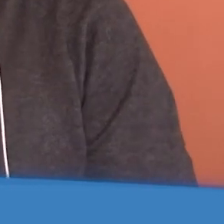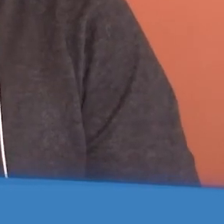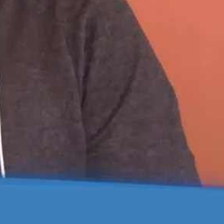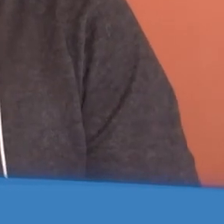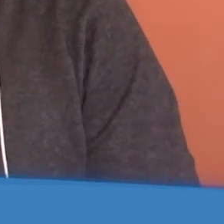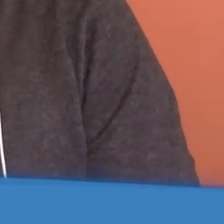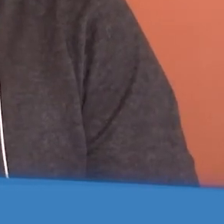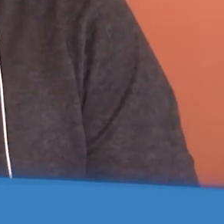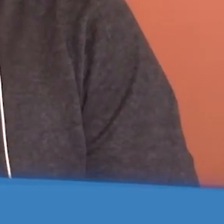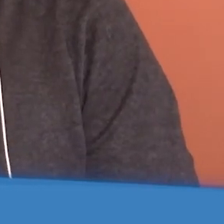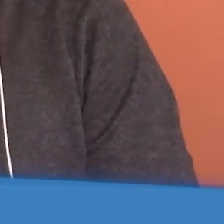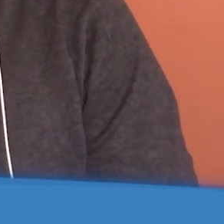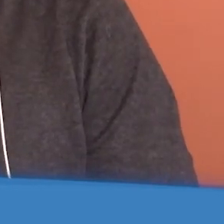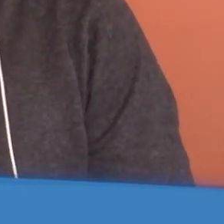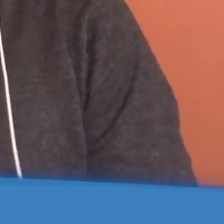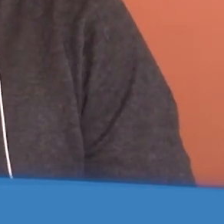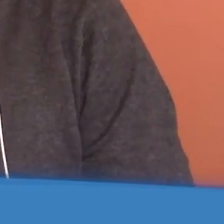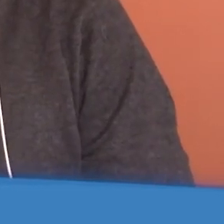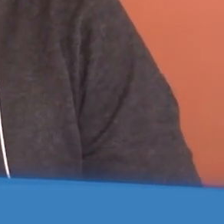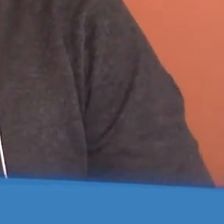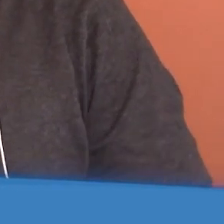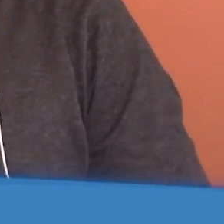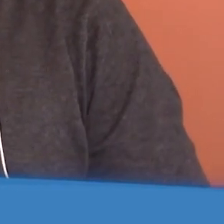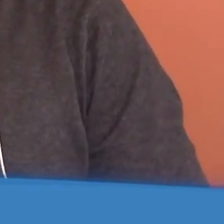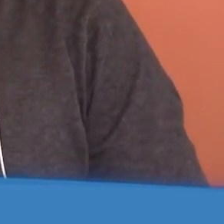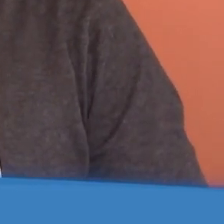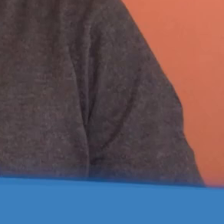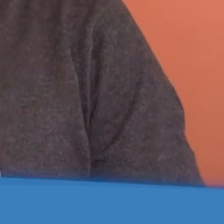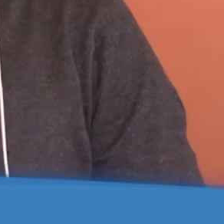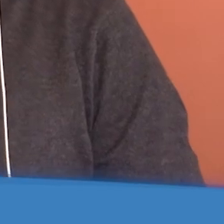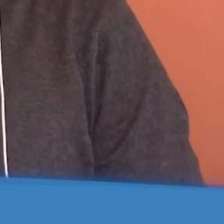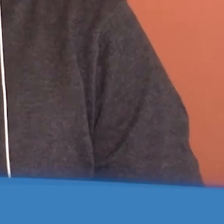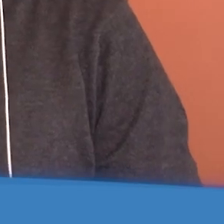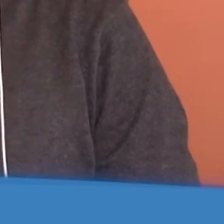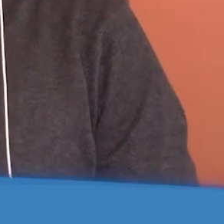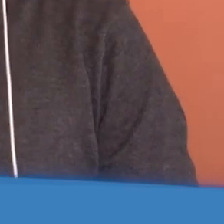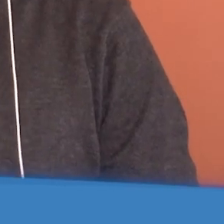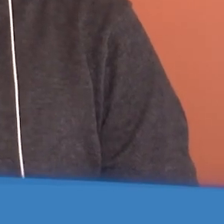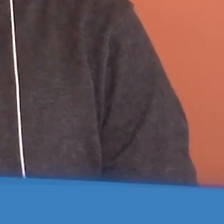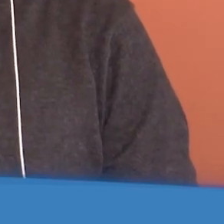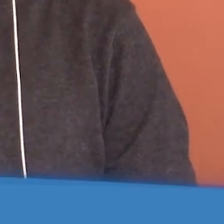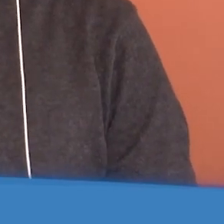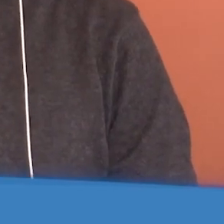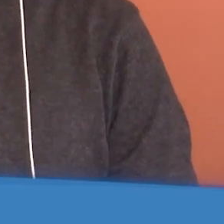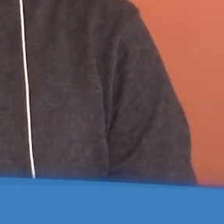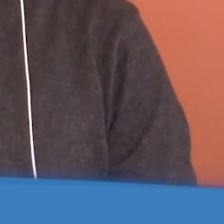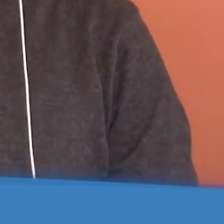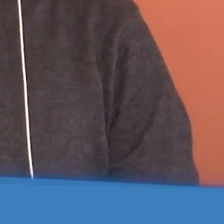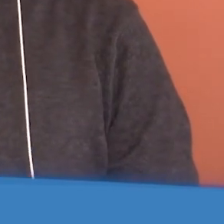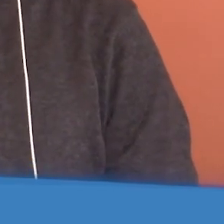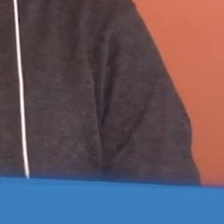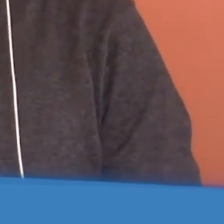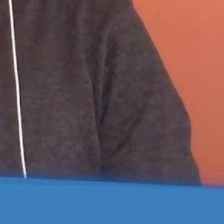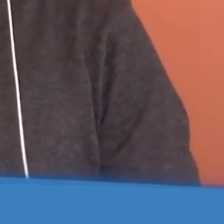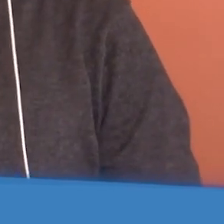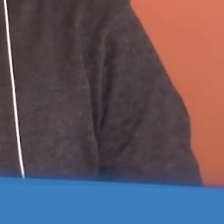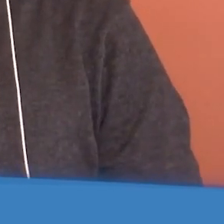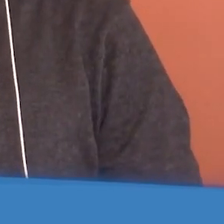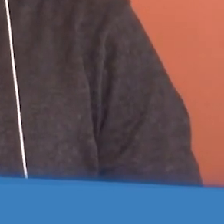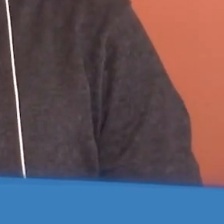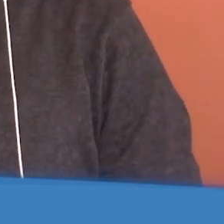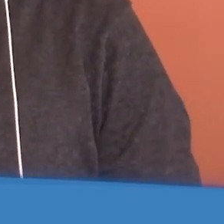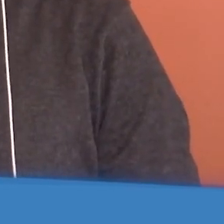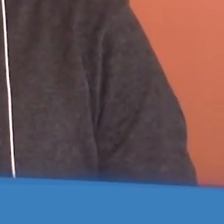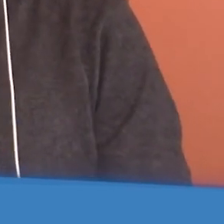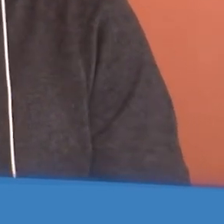por aqui, é só chegar na página no YouTube aqui da TVC e também do Porto Dragão. Eu vou ficando por aqui, lembrando sempre para você que a pandemia ainda